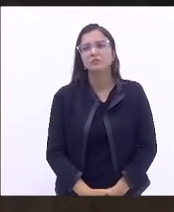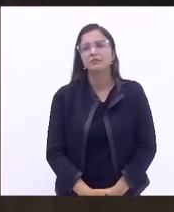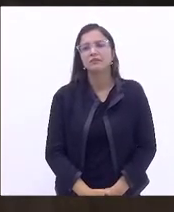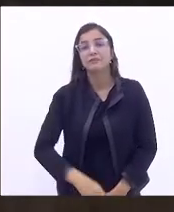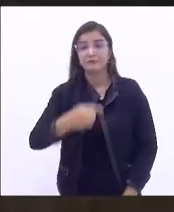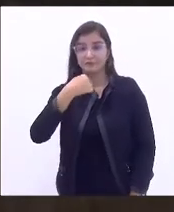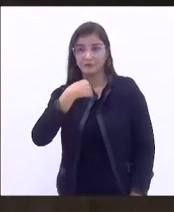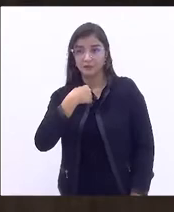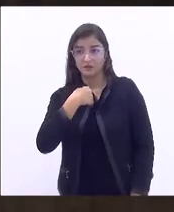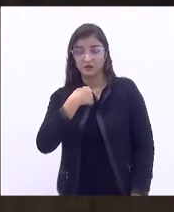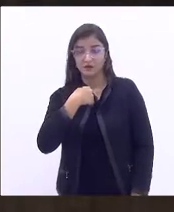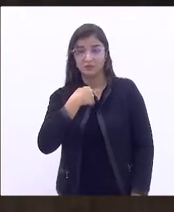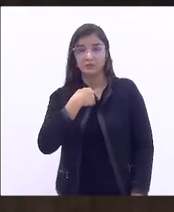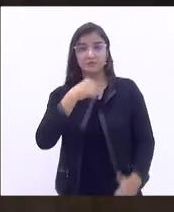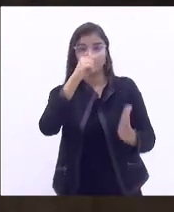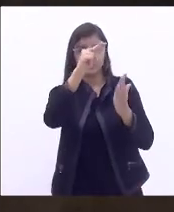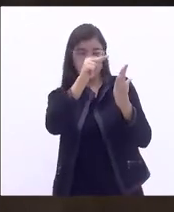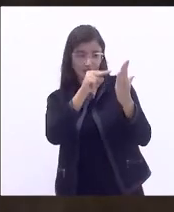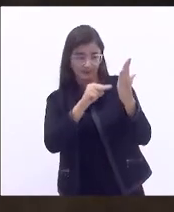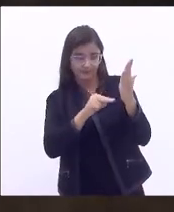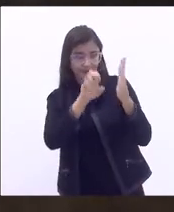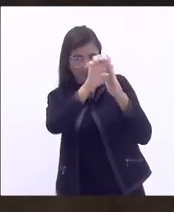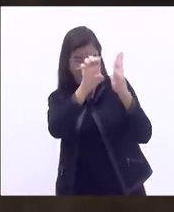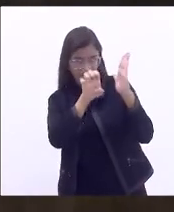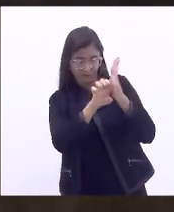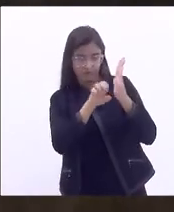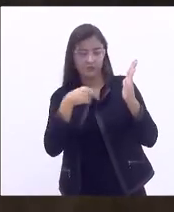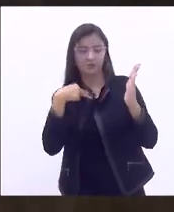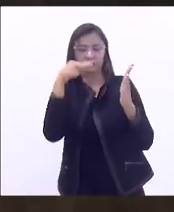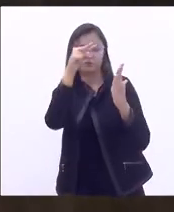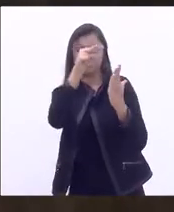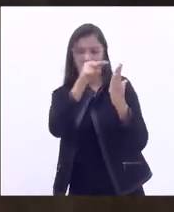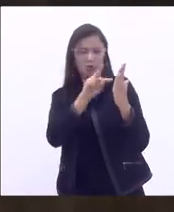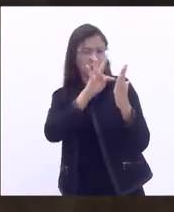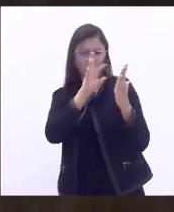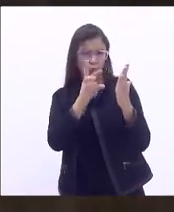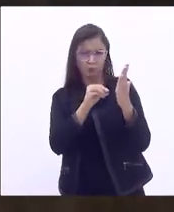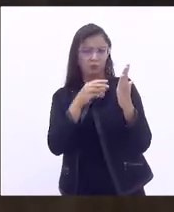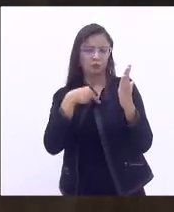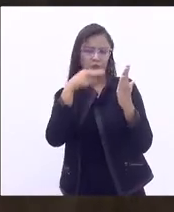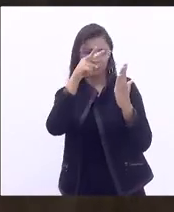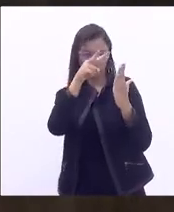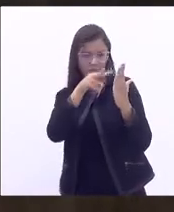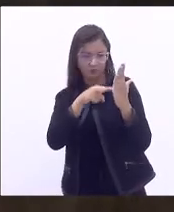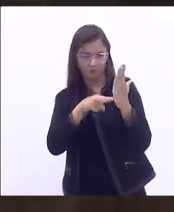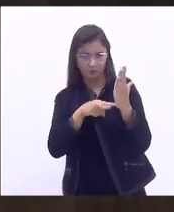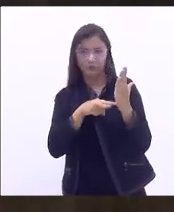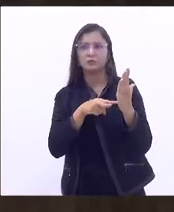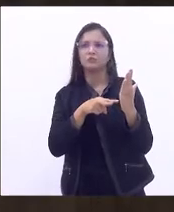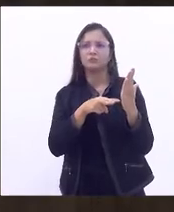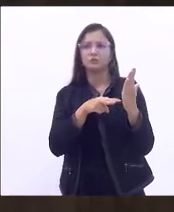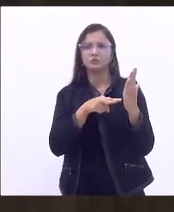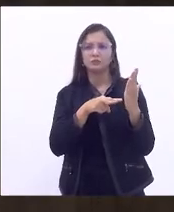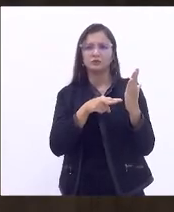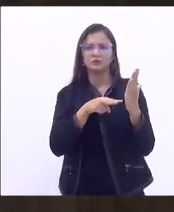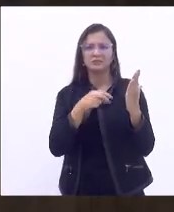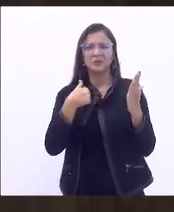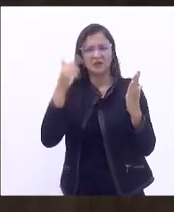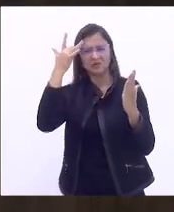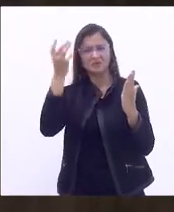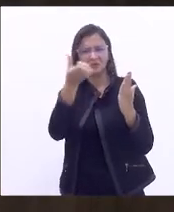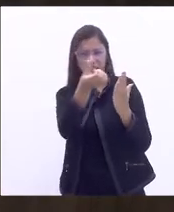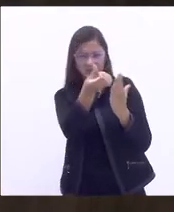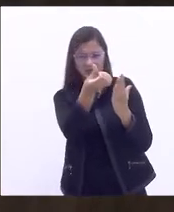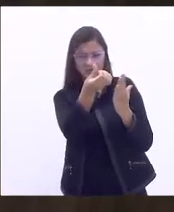Eu li todas as emendas, e foram, salvo de memória, 6,